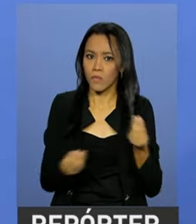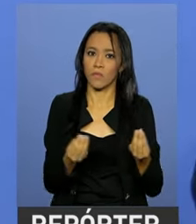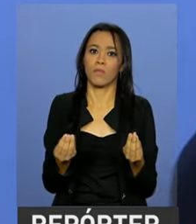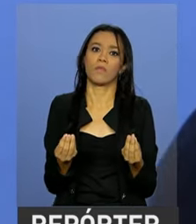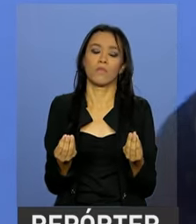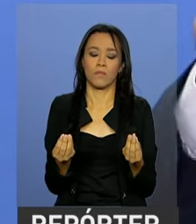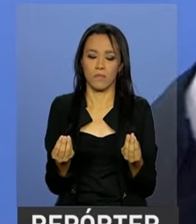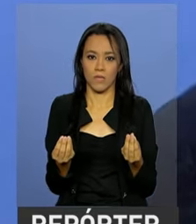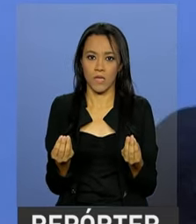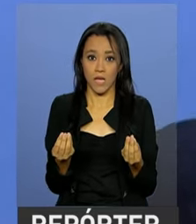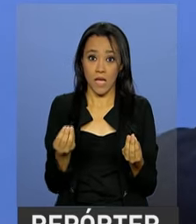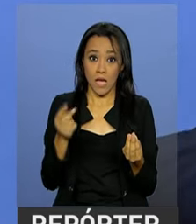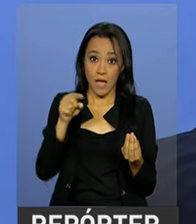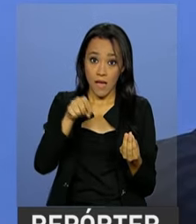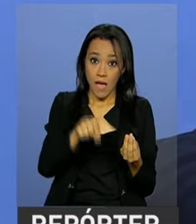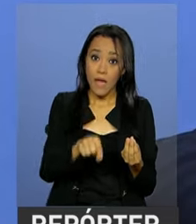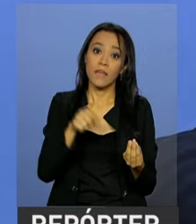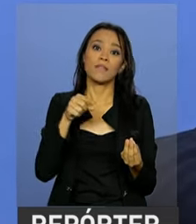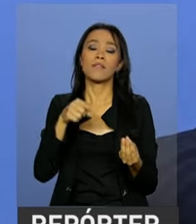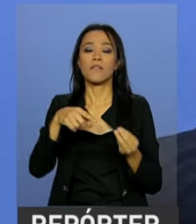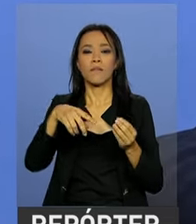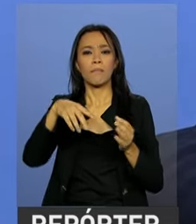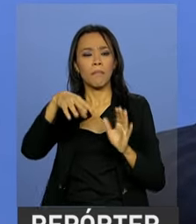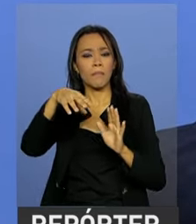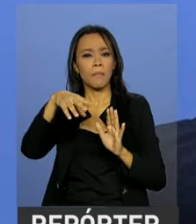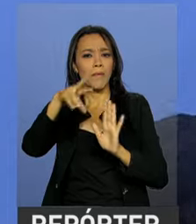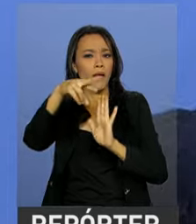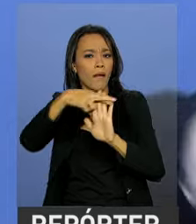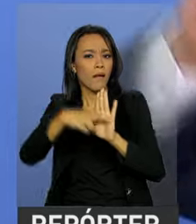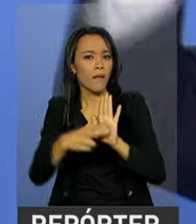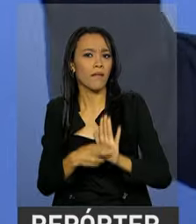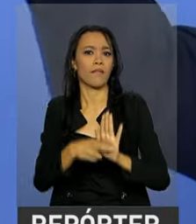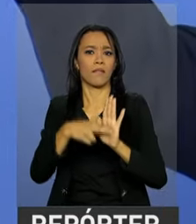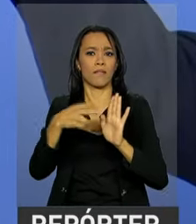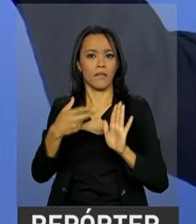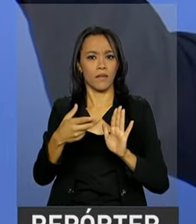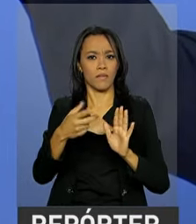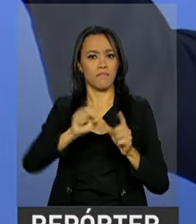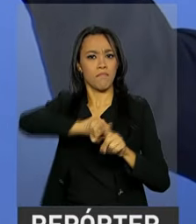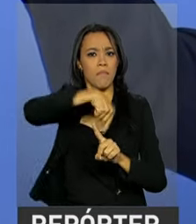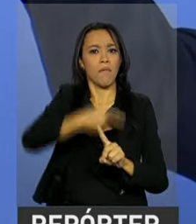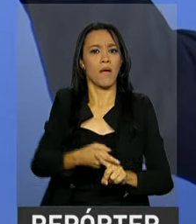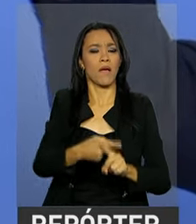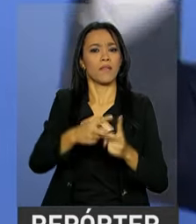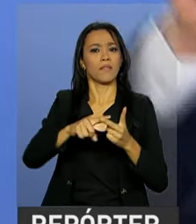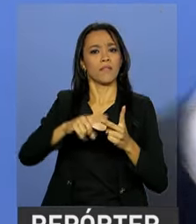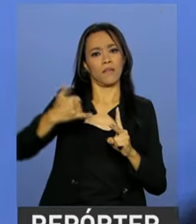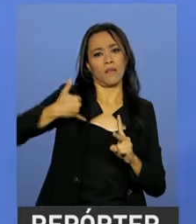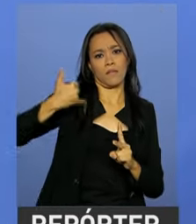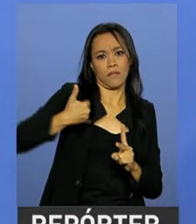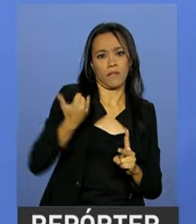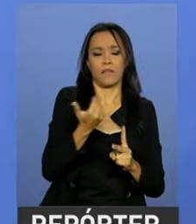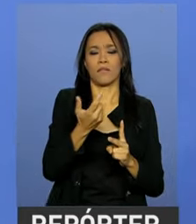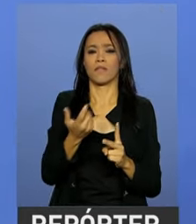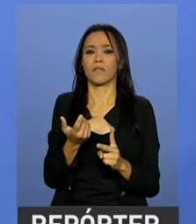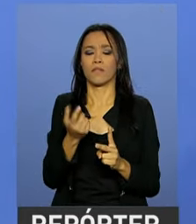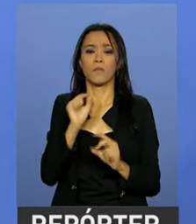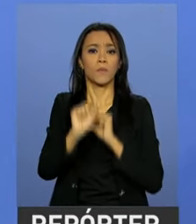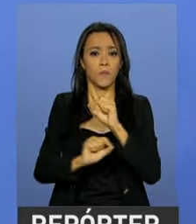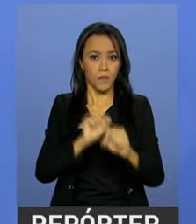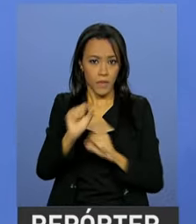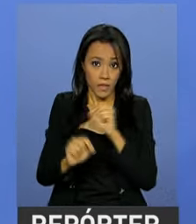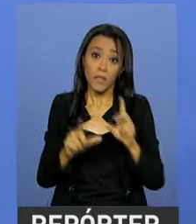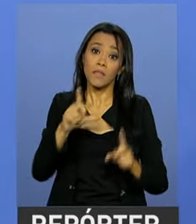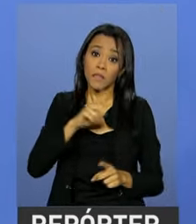ponto em que a aplicação do pedágio e mais a idade que já subiu lá na frente você tem uma